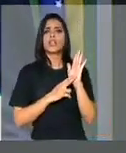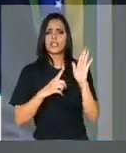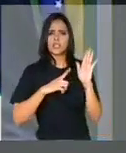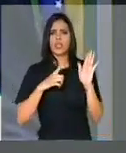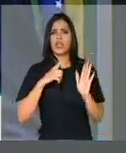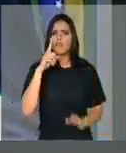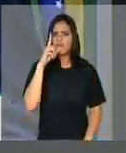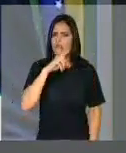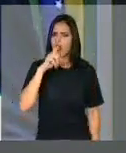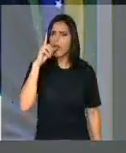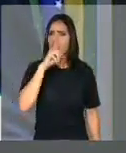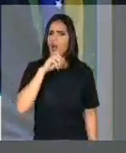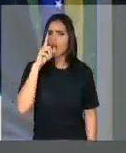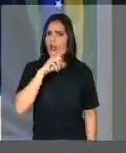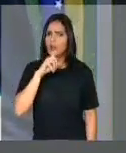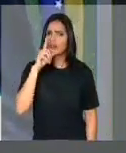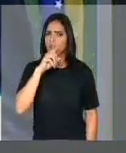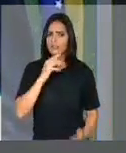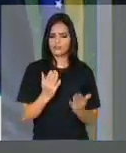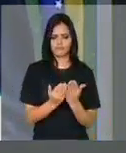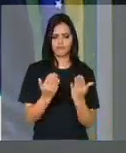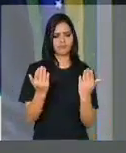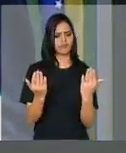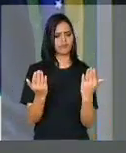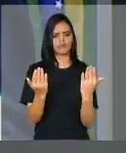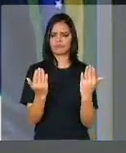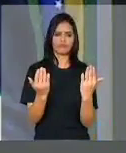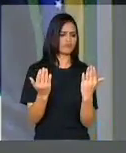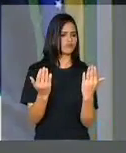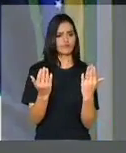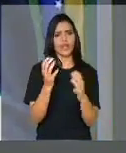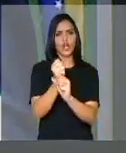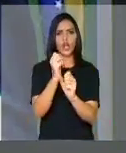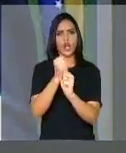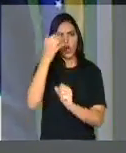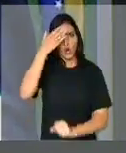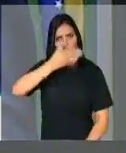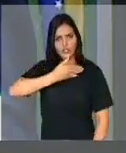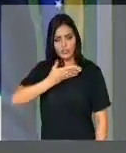houve falha na prestação de contas